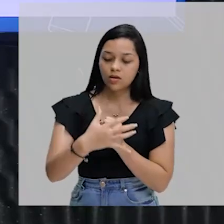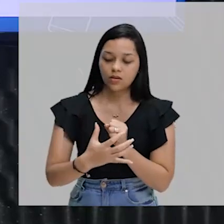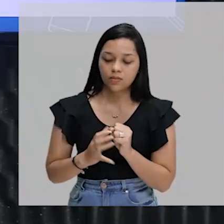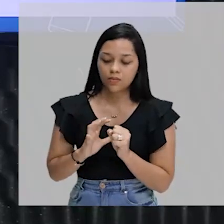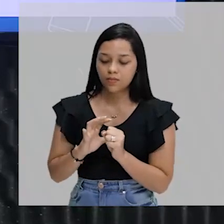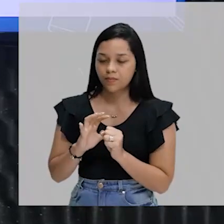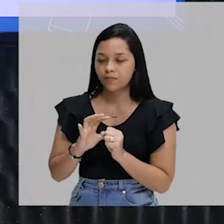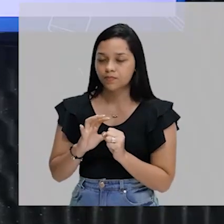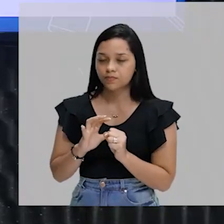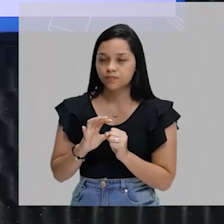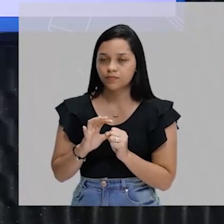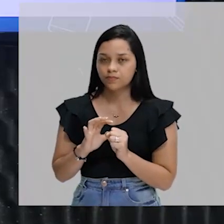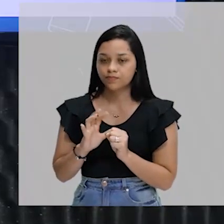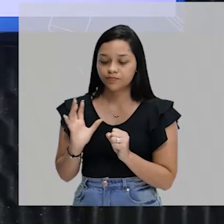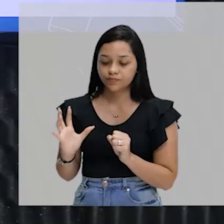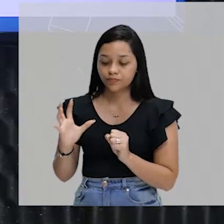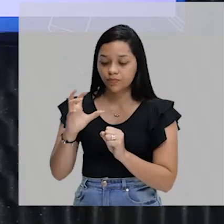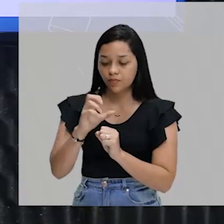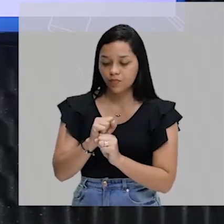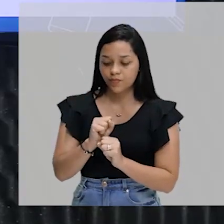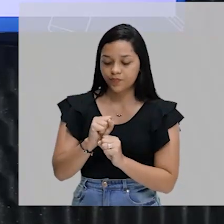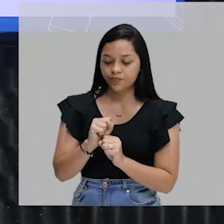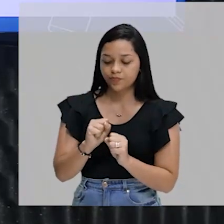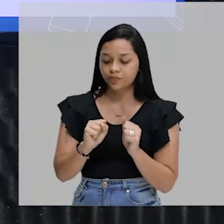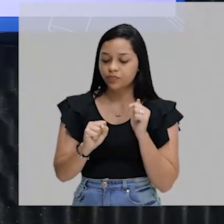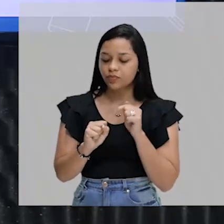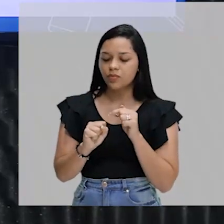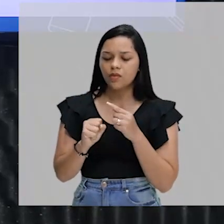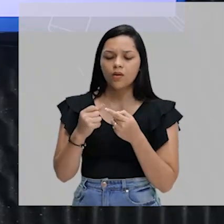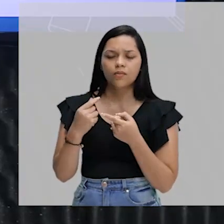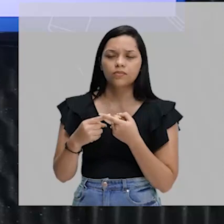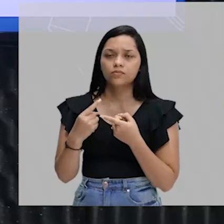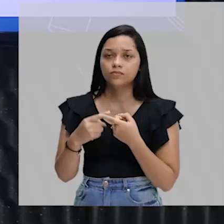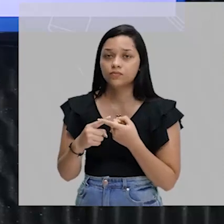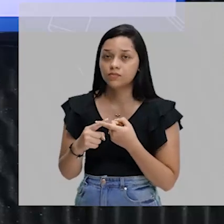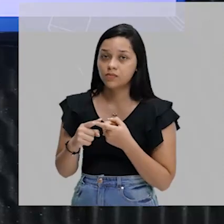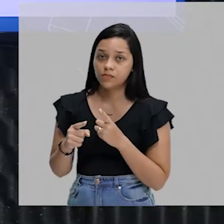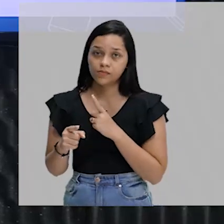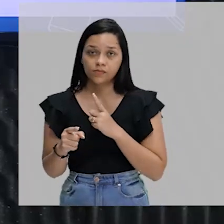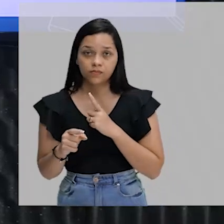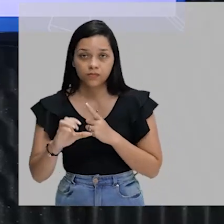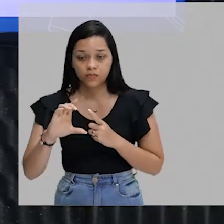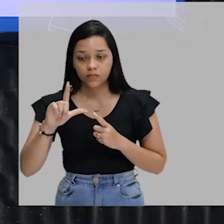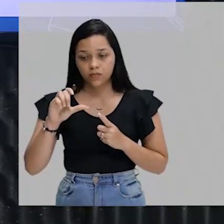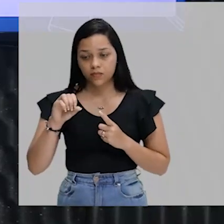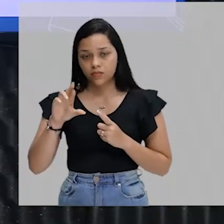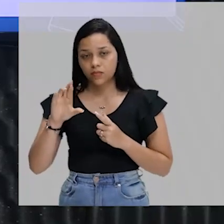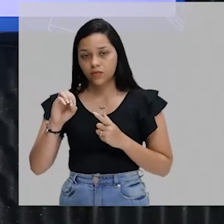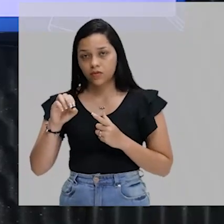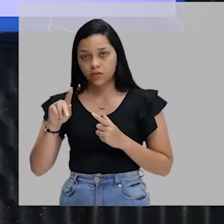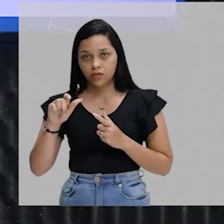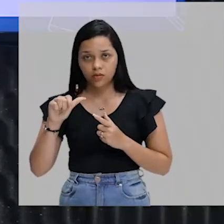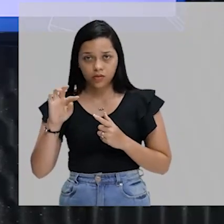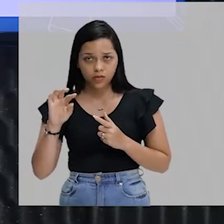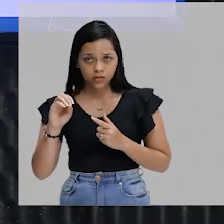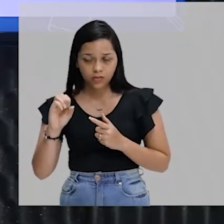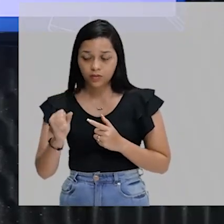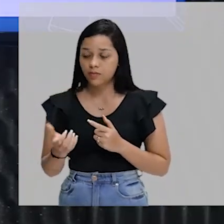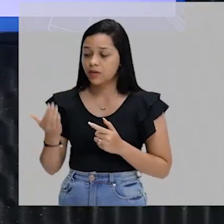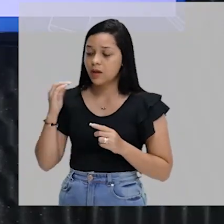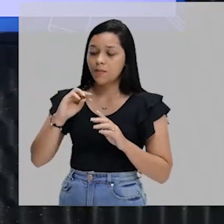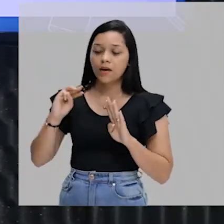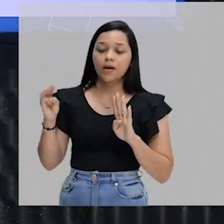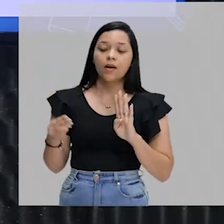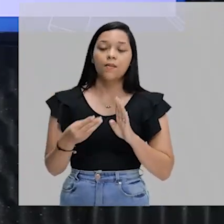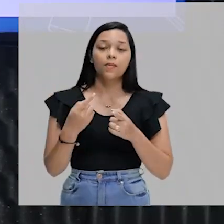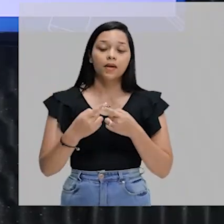maiores, certo? Então, por que eles acham que os cloroplastos um dia foram bactérias? Porque o cloroplasto